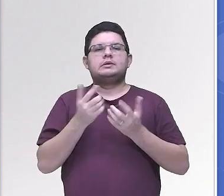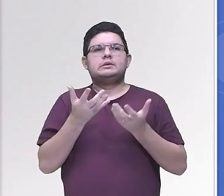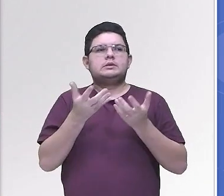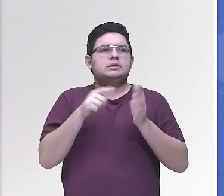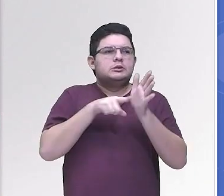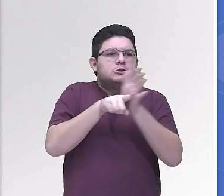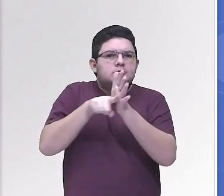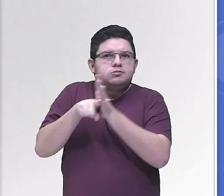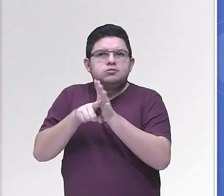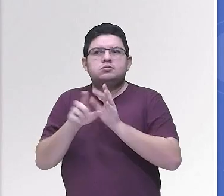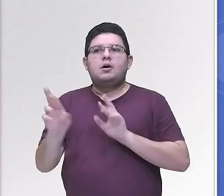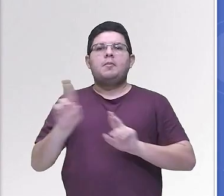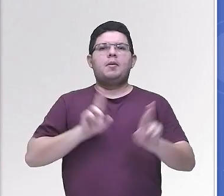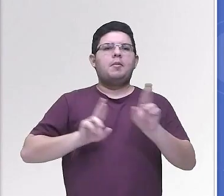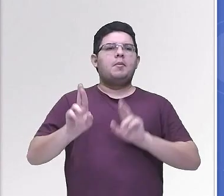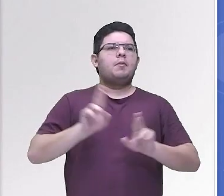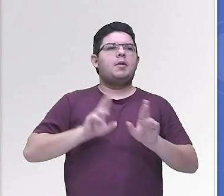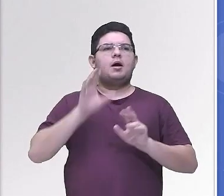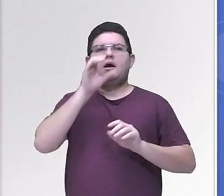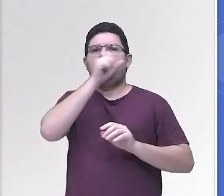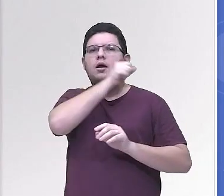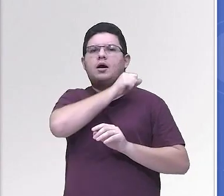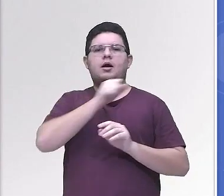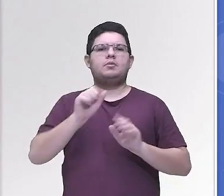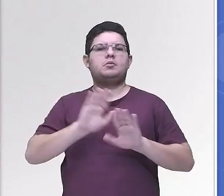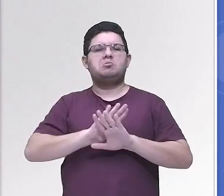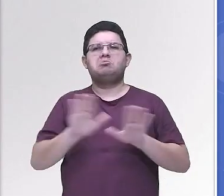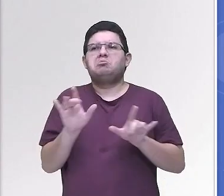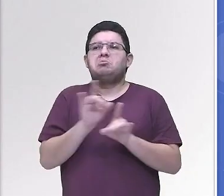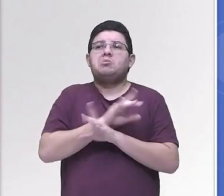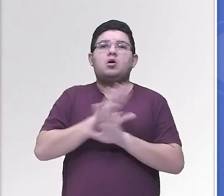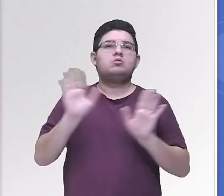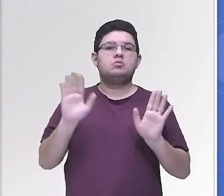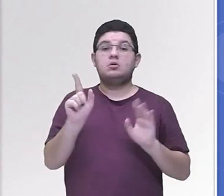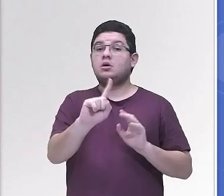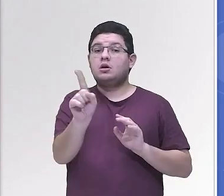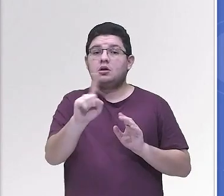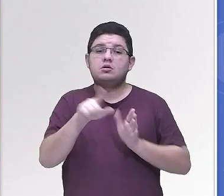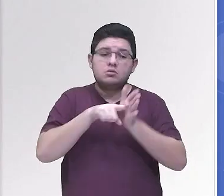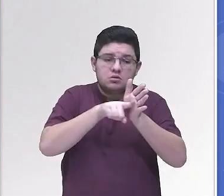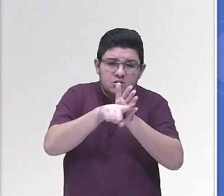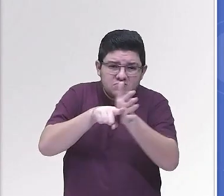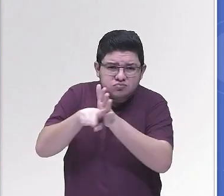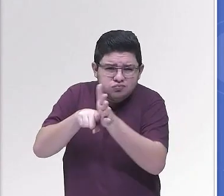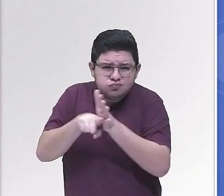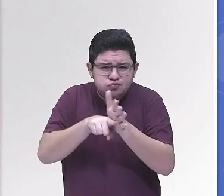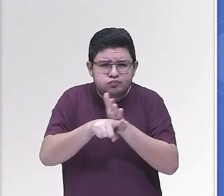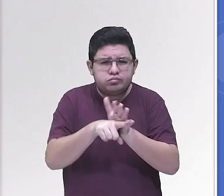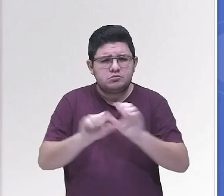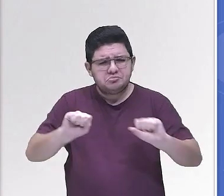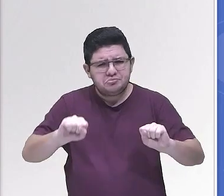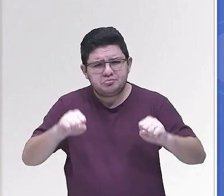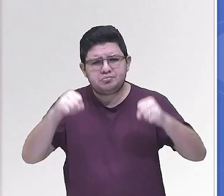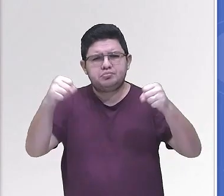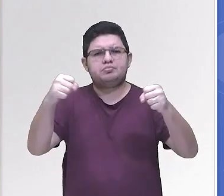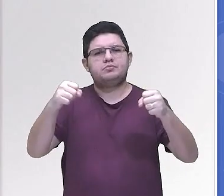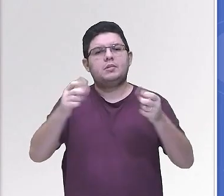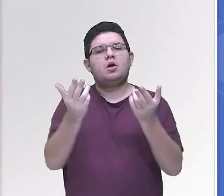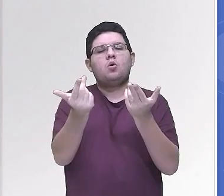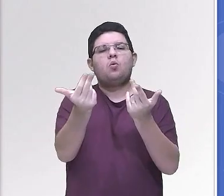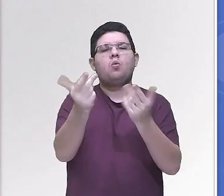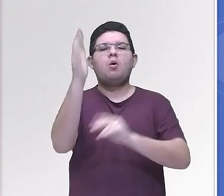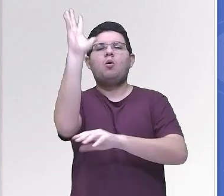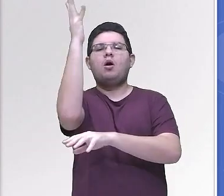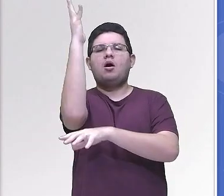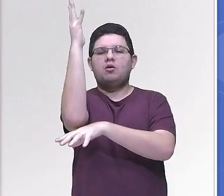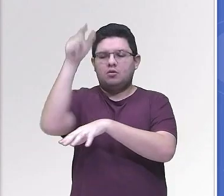se contentem com qualquer ideia, mas busquem, aprofundem essas ideias, como vocês podem ver aí